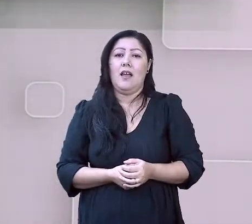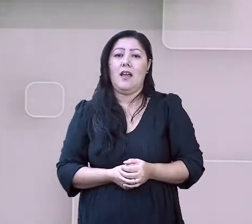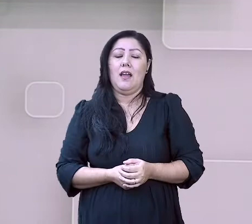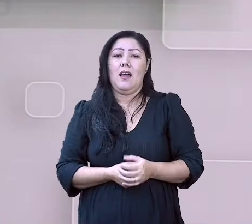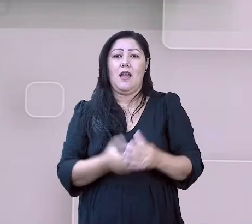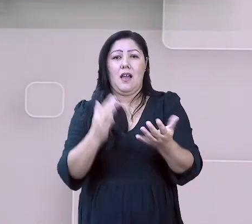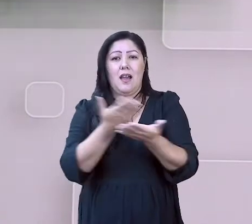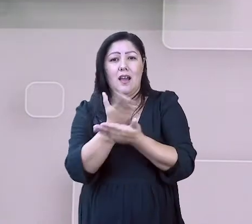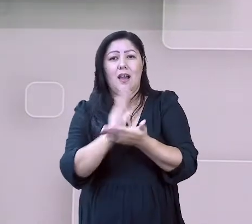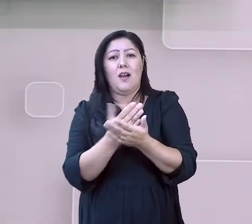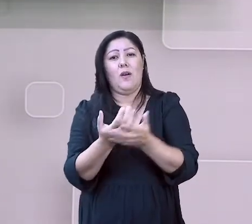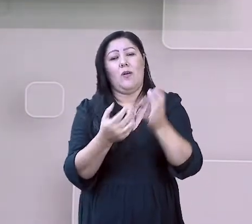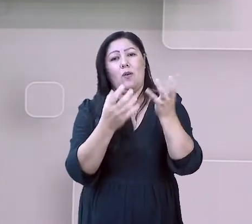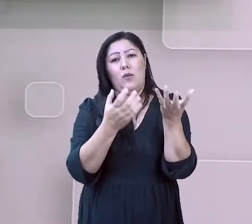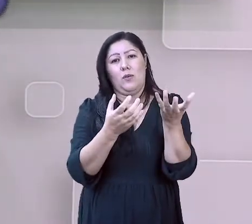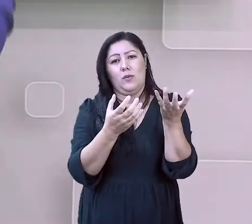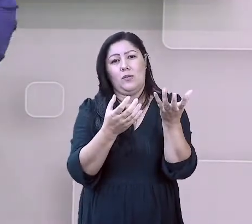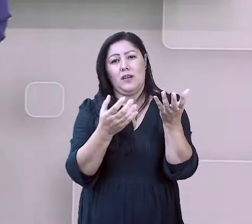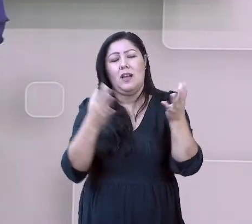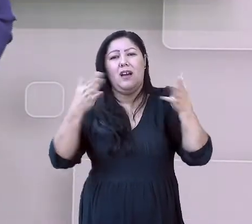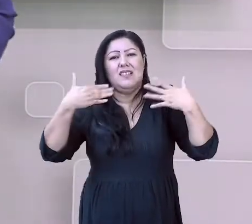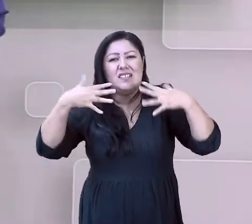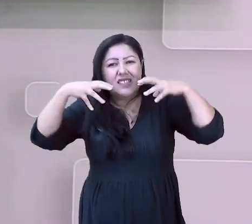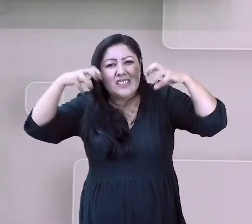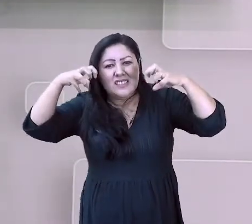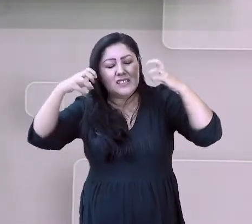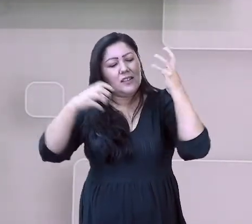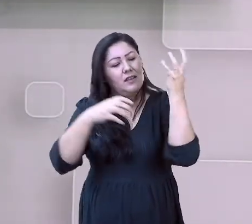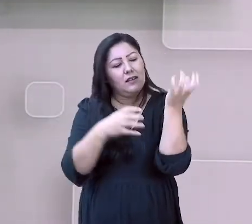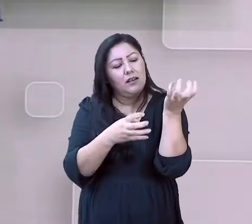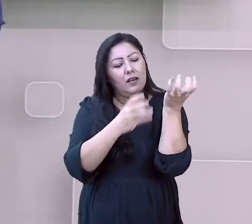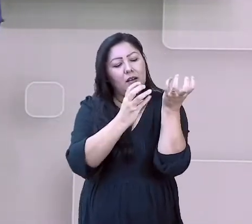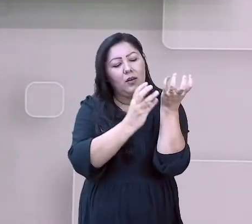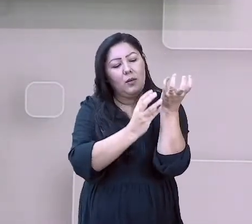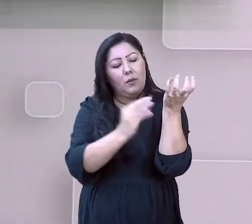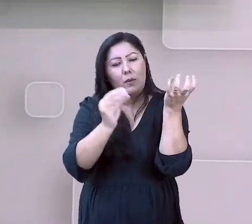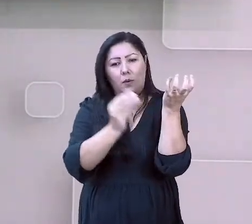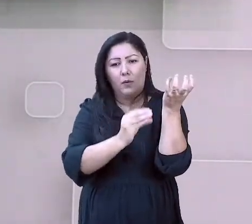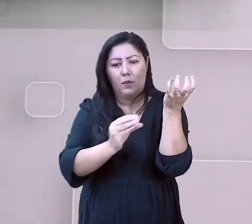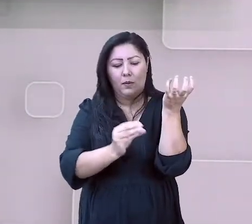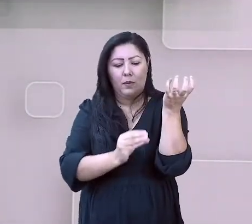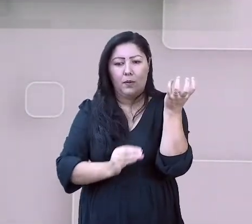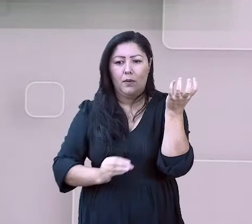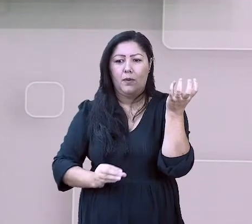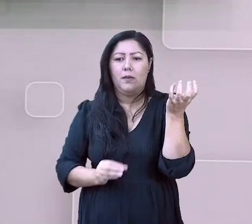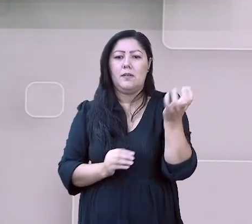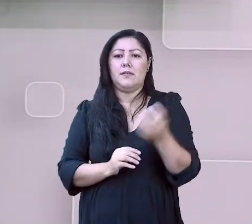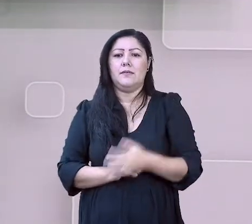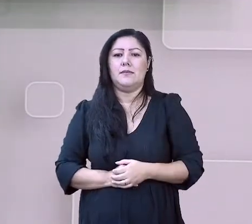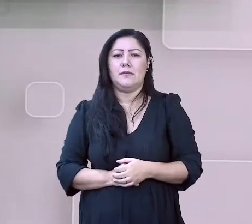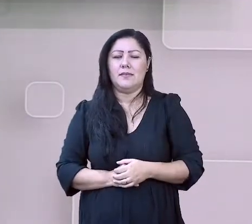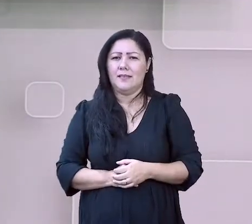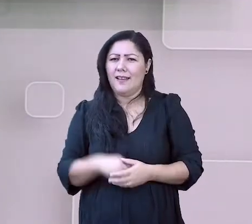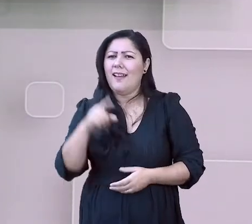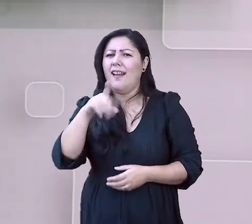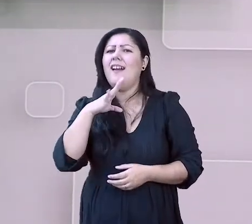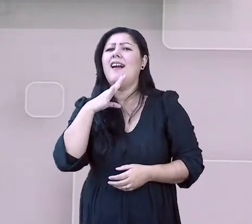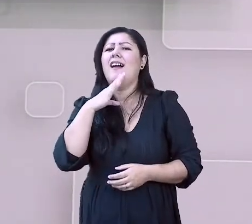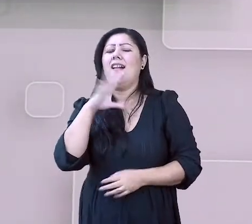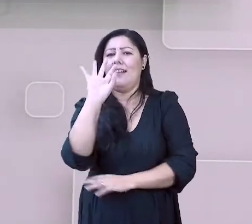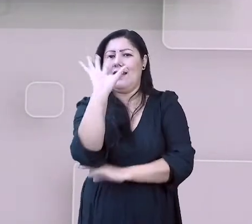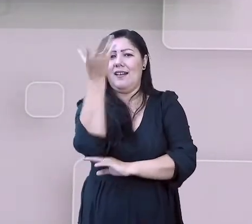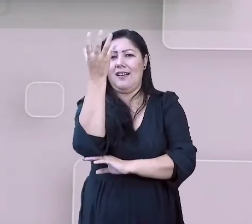folhas no período de seca. Você conhece alguma árvore que perde as suas